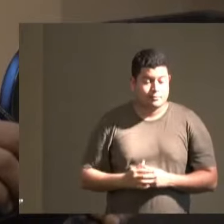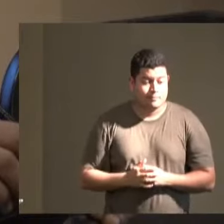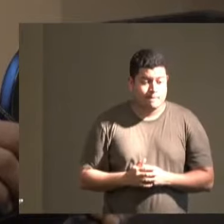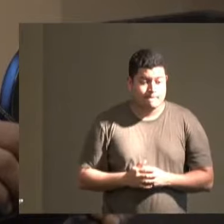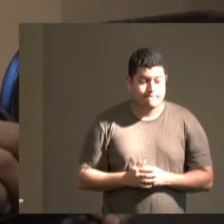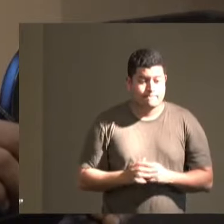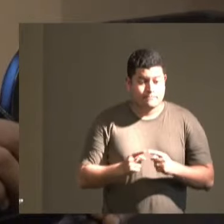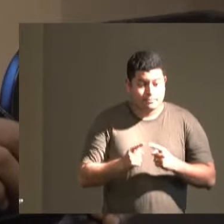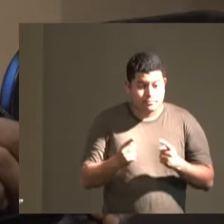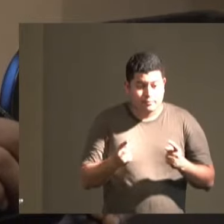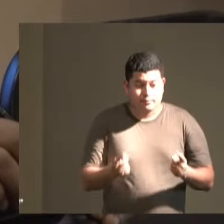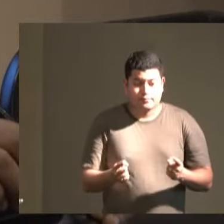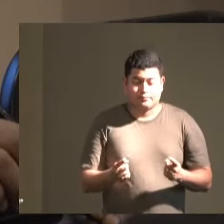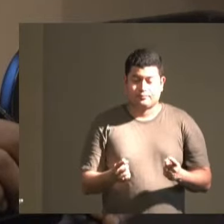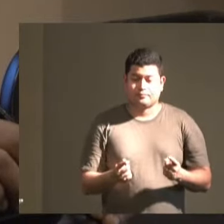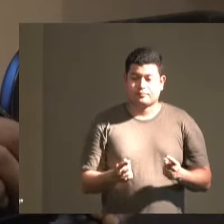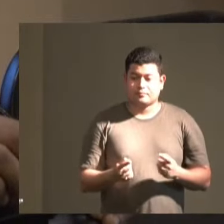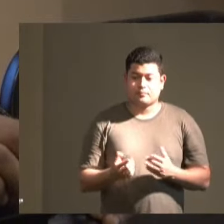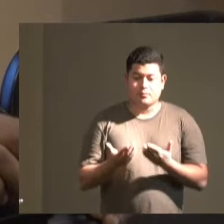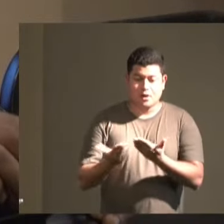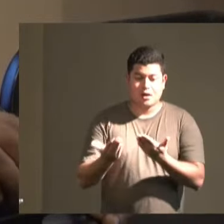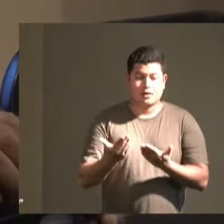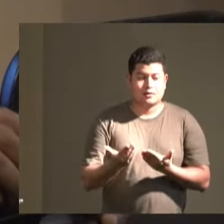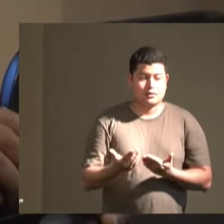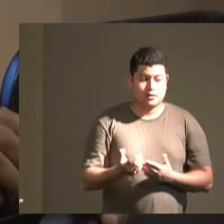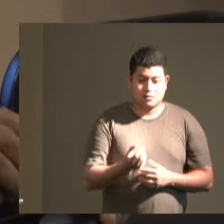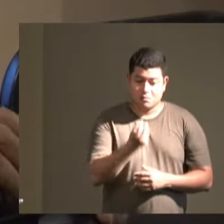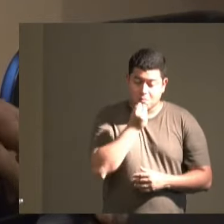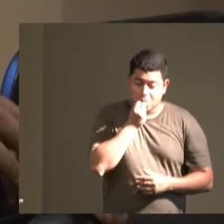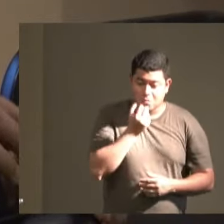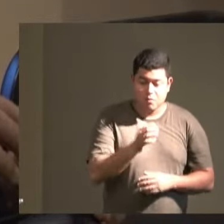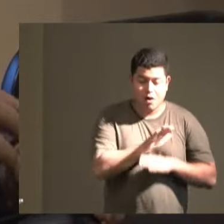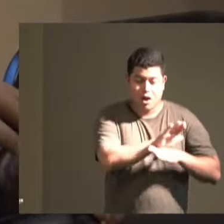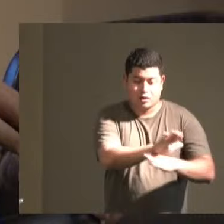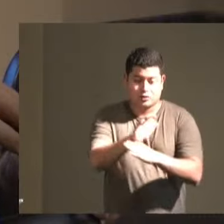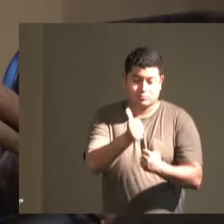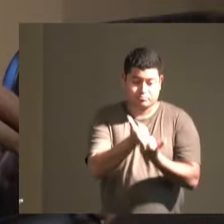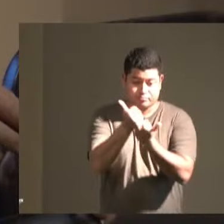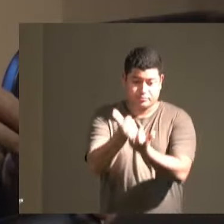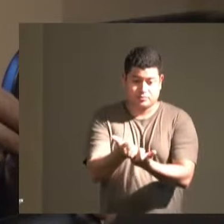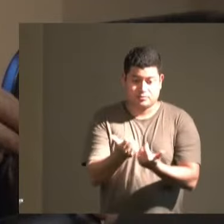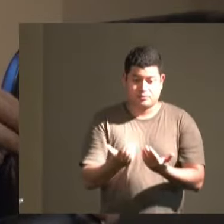assim um benefício muito grande. Mas vamos prosseguir.